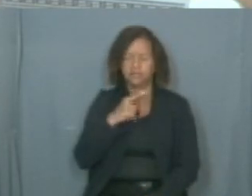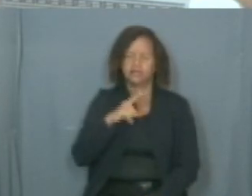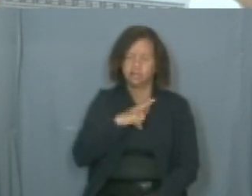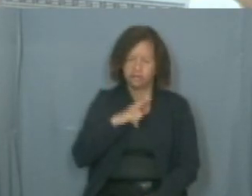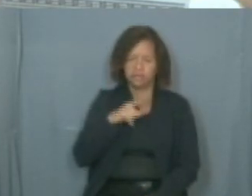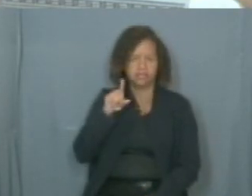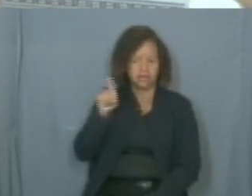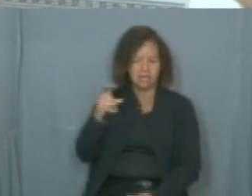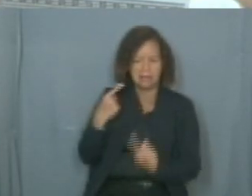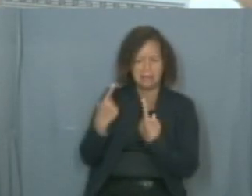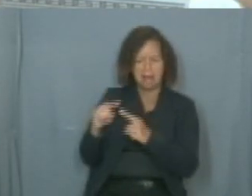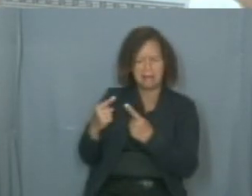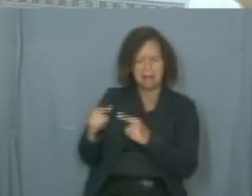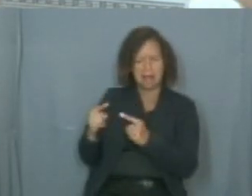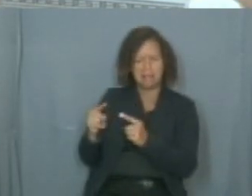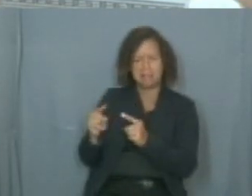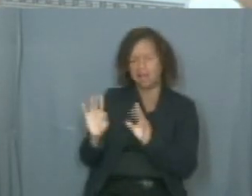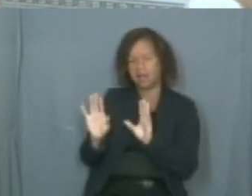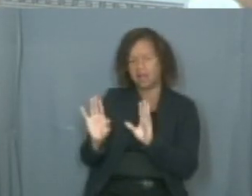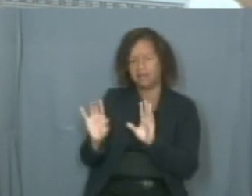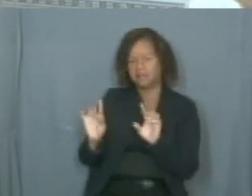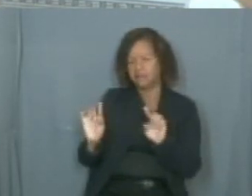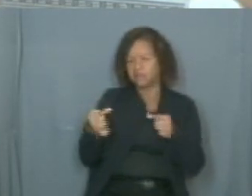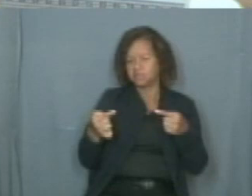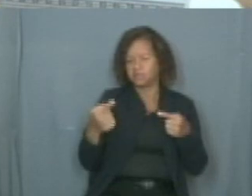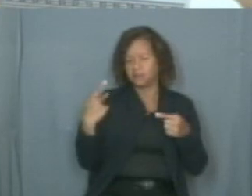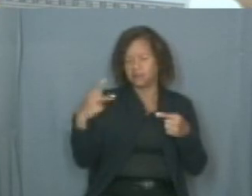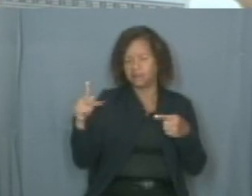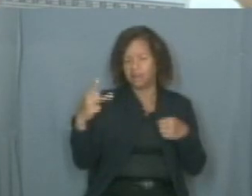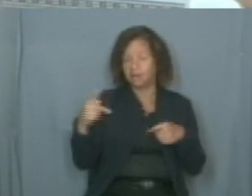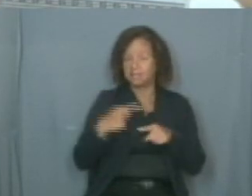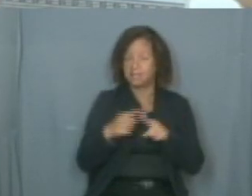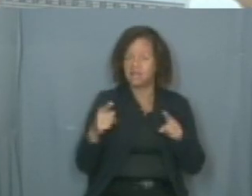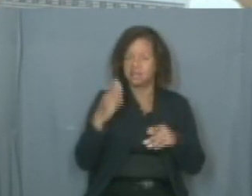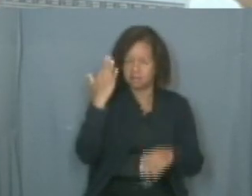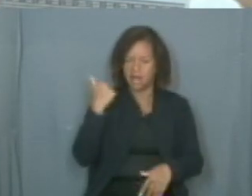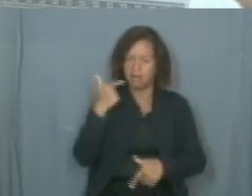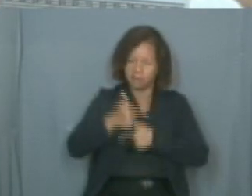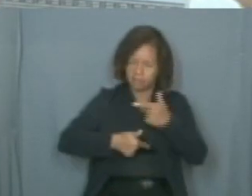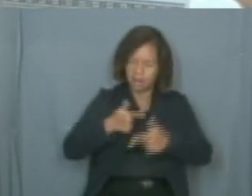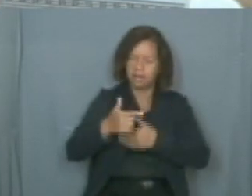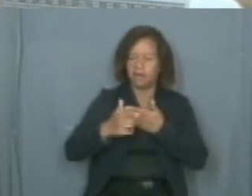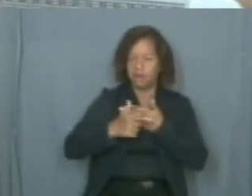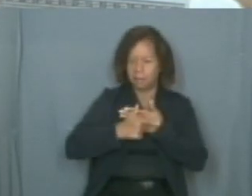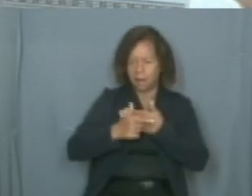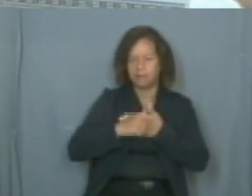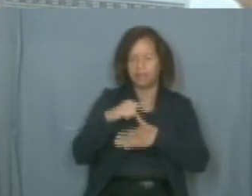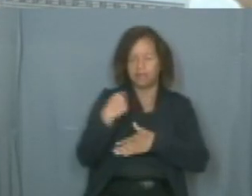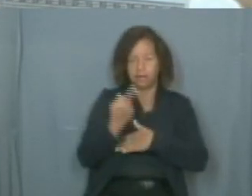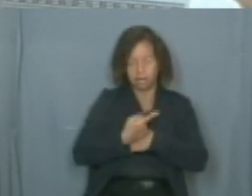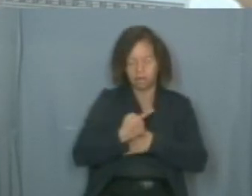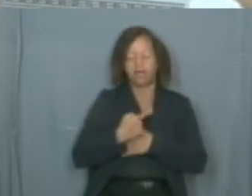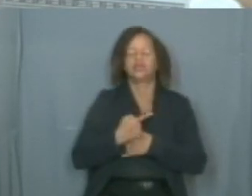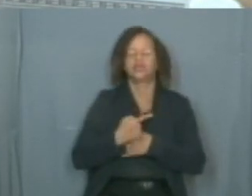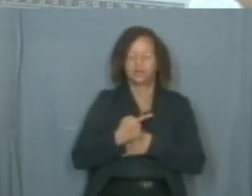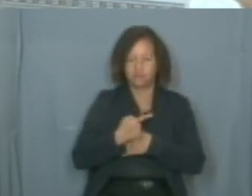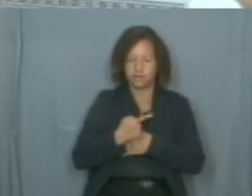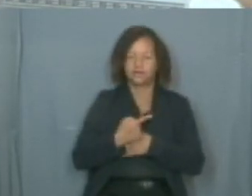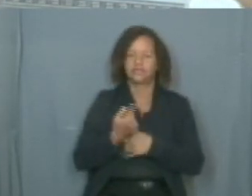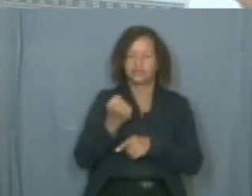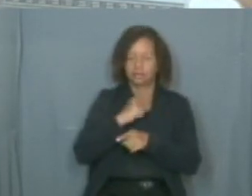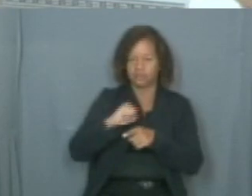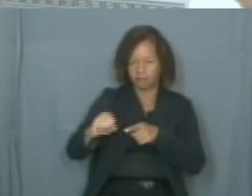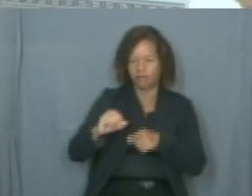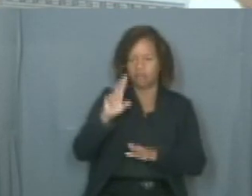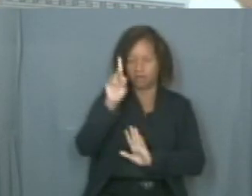desses que hoje reclamam por conta das disputas deles, mas sabem o trabalho e o papel que o nosso mandato tem na